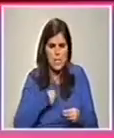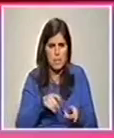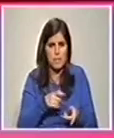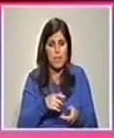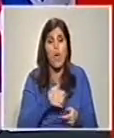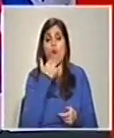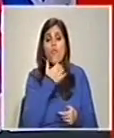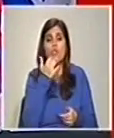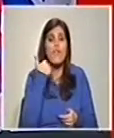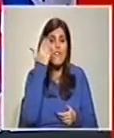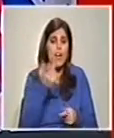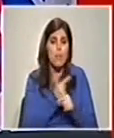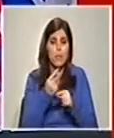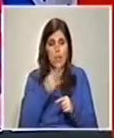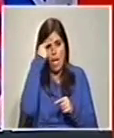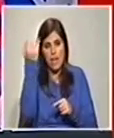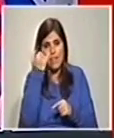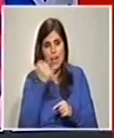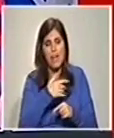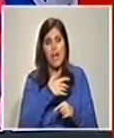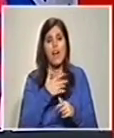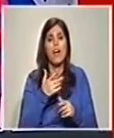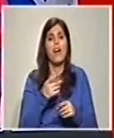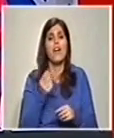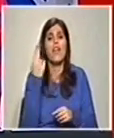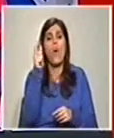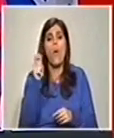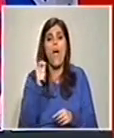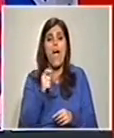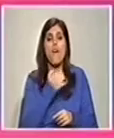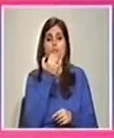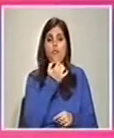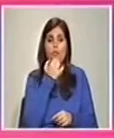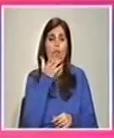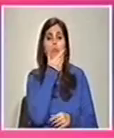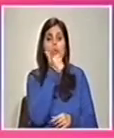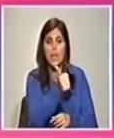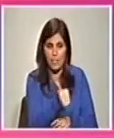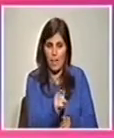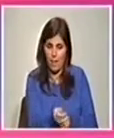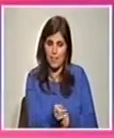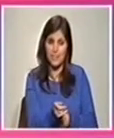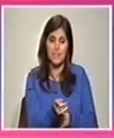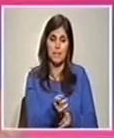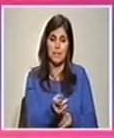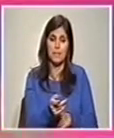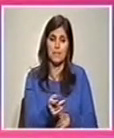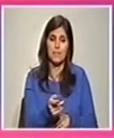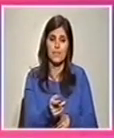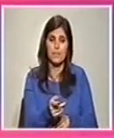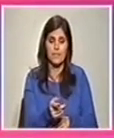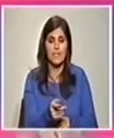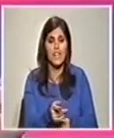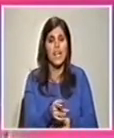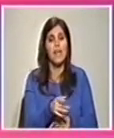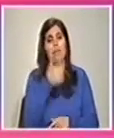porque houve um conceito criado na União Europeia de fruta bonita, não é? Exatamente. Senão esse conceito tem um slogan muito engraçado, que é existir. Gente gira como fruta